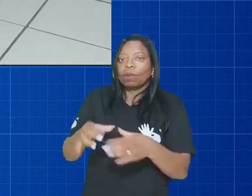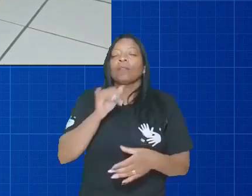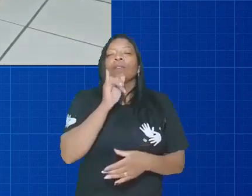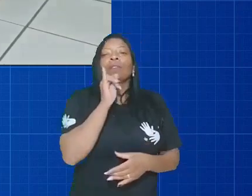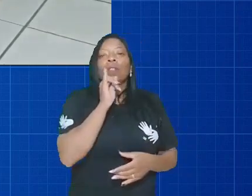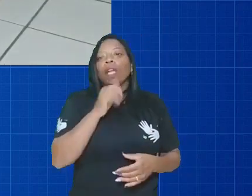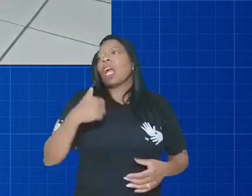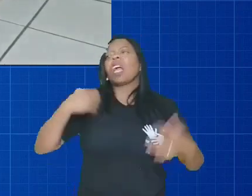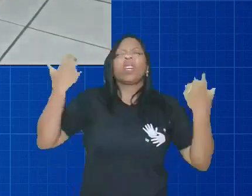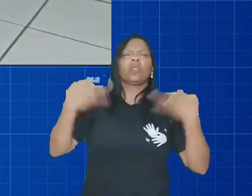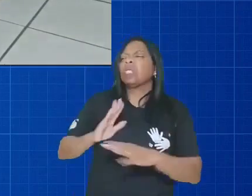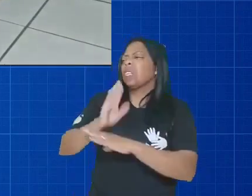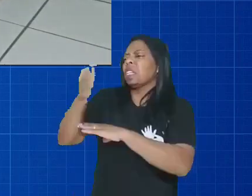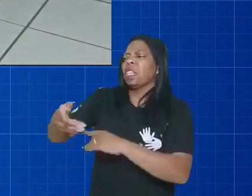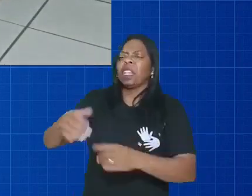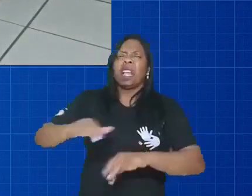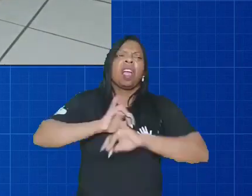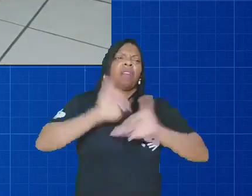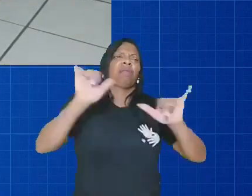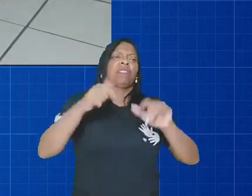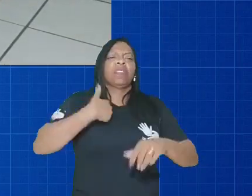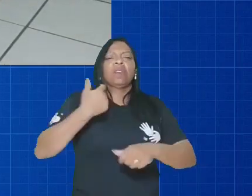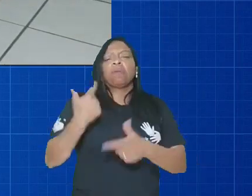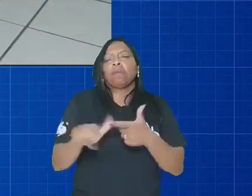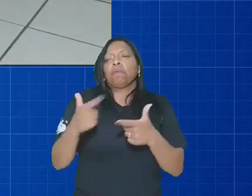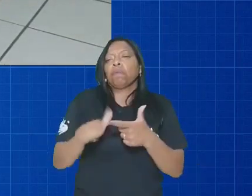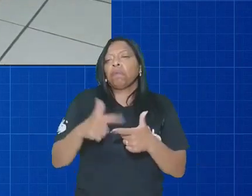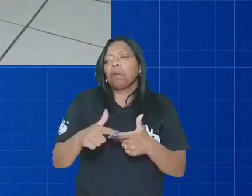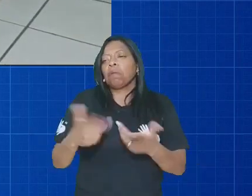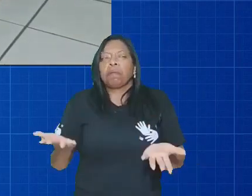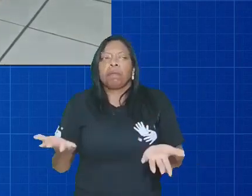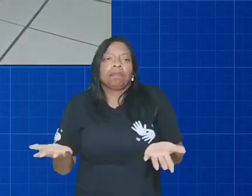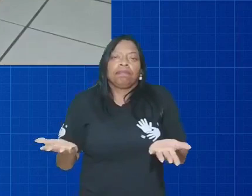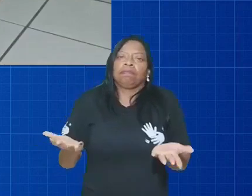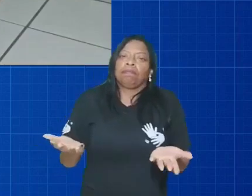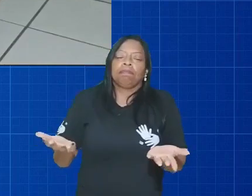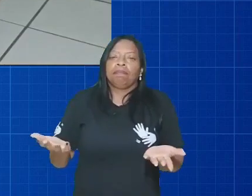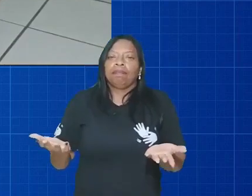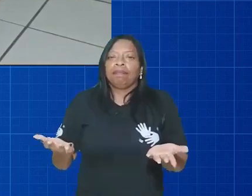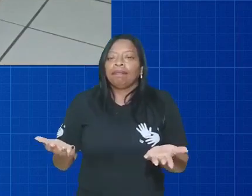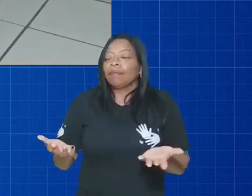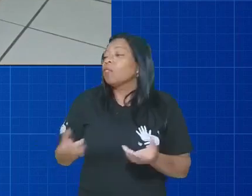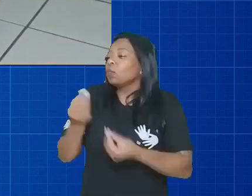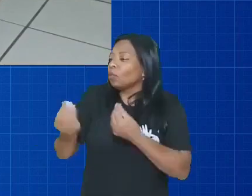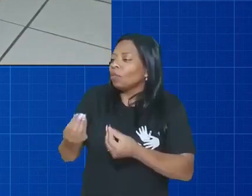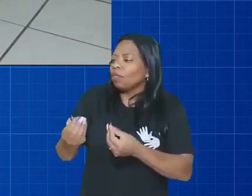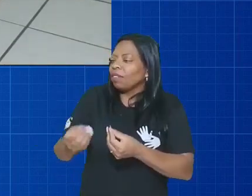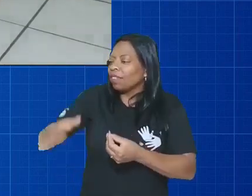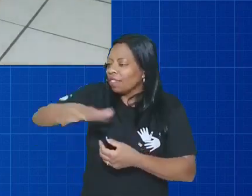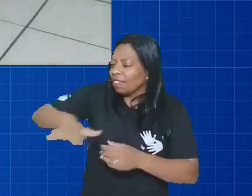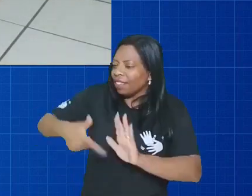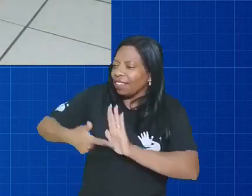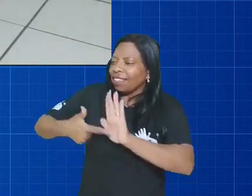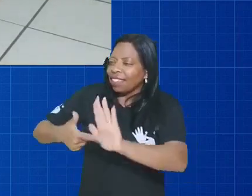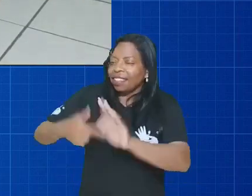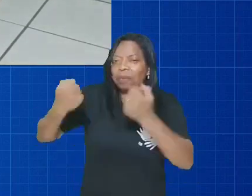meu problema. Isso realmente, acho que você podia esclarecer um pouquinho essa questão, né? Expõe mesmo todo mundo, você tem que falar do